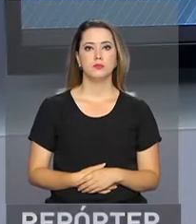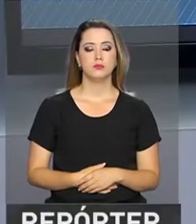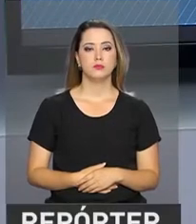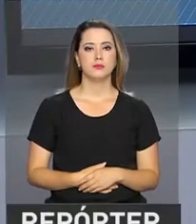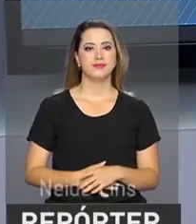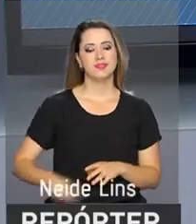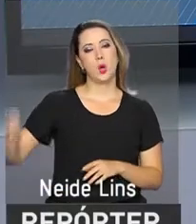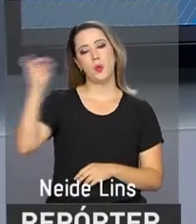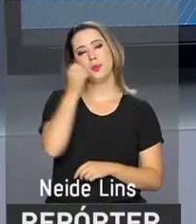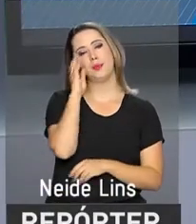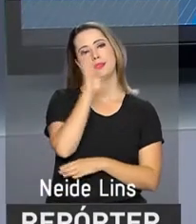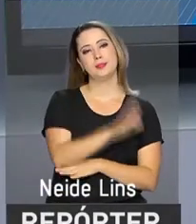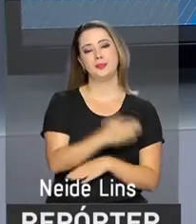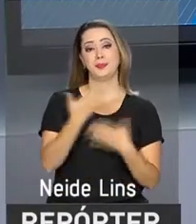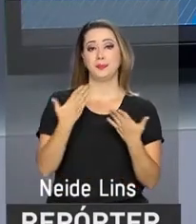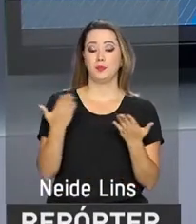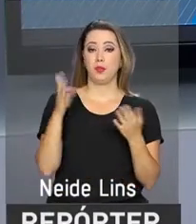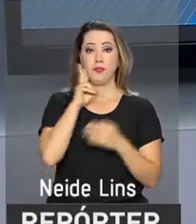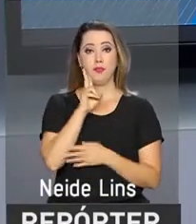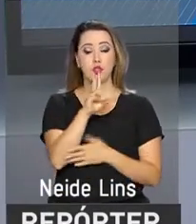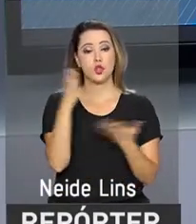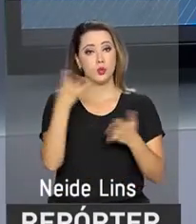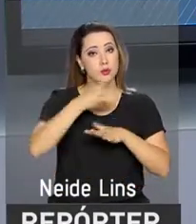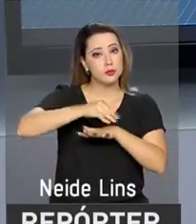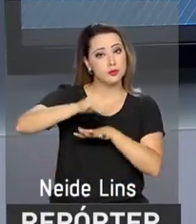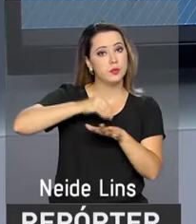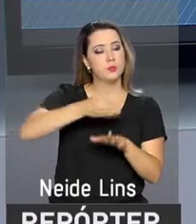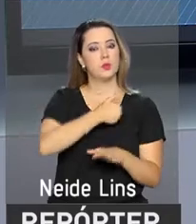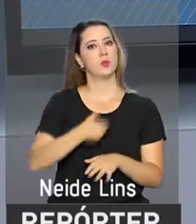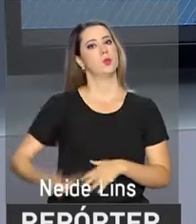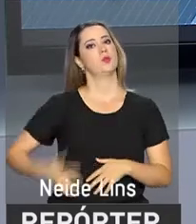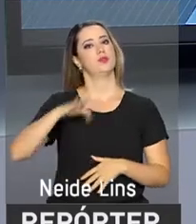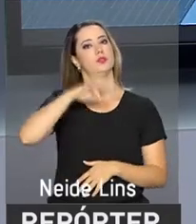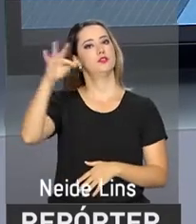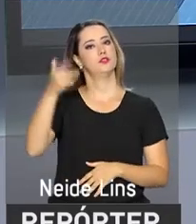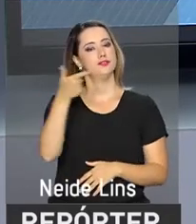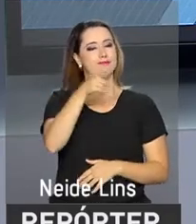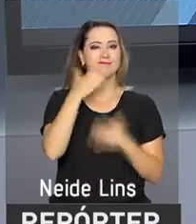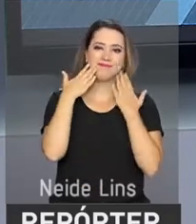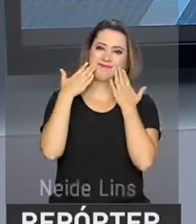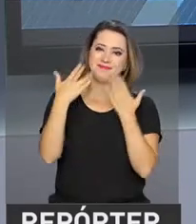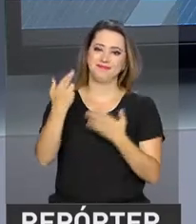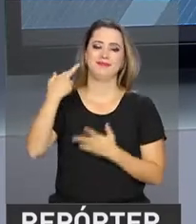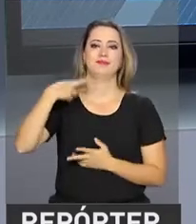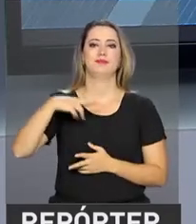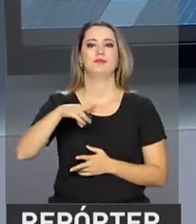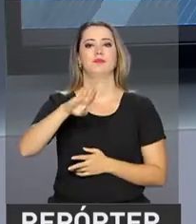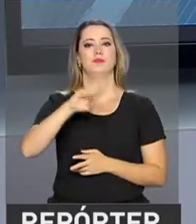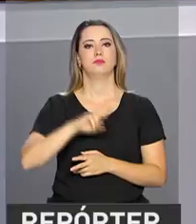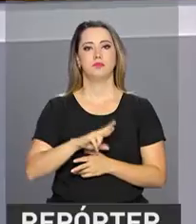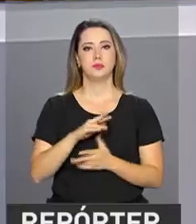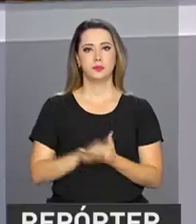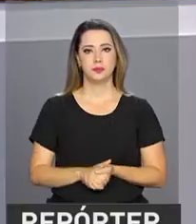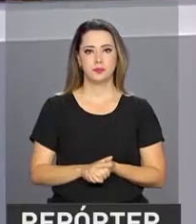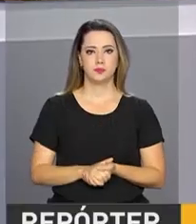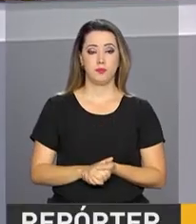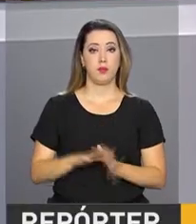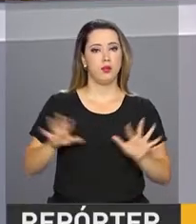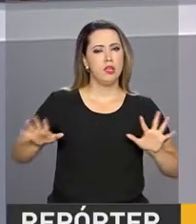olá boa tarde acompanhe agora as notícias do governo federal em mais uma edição do repórter nbr